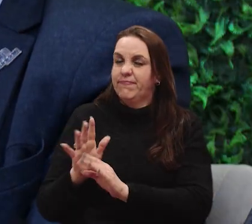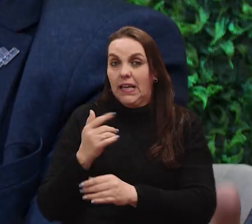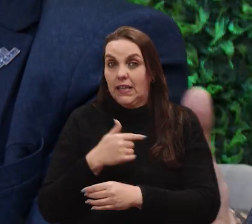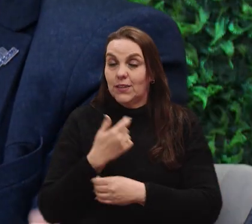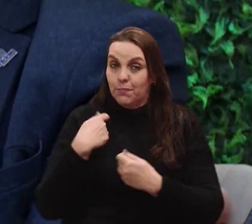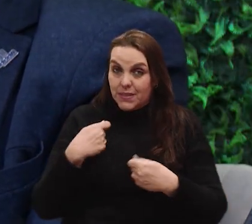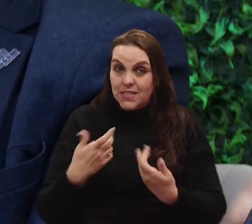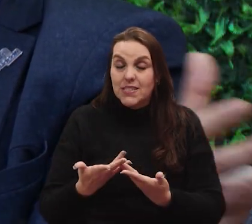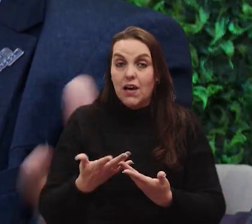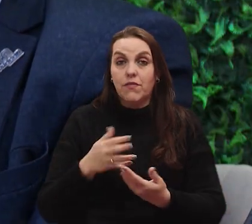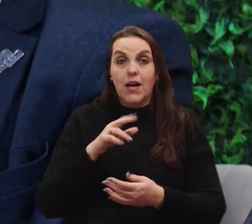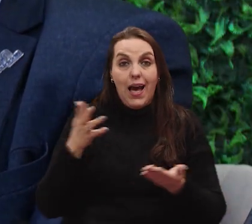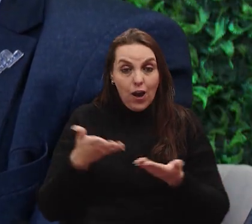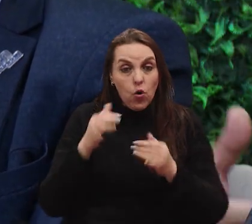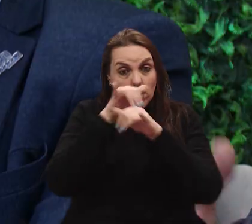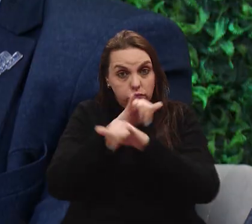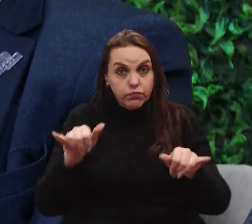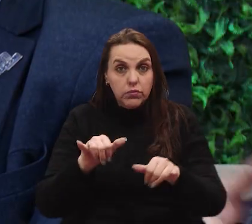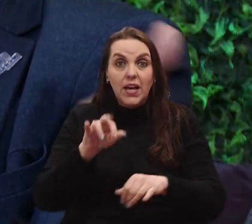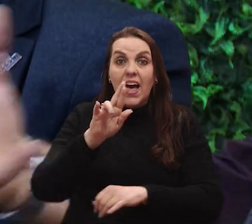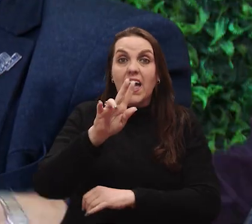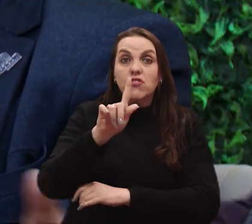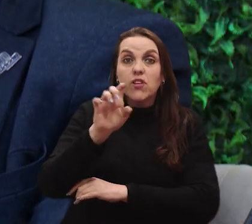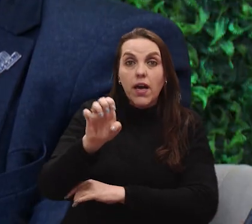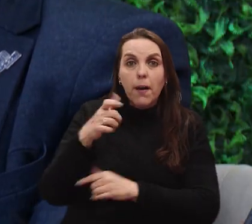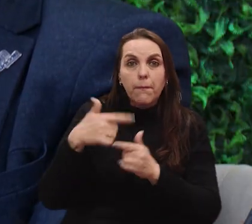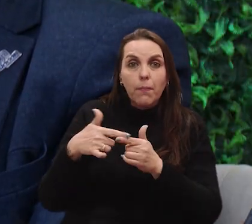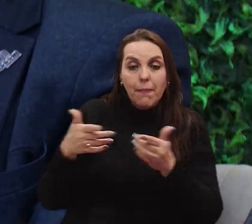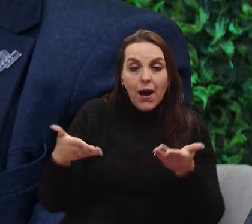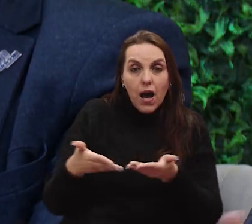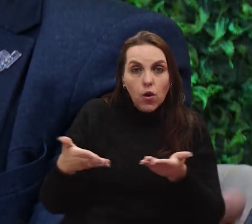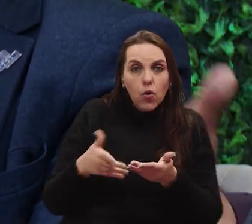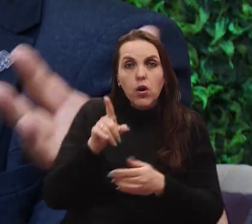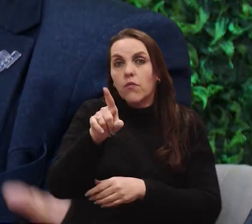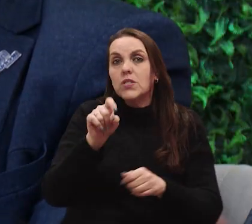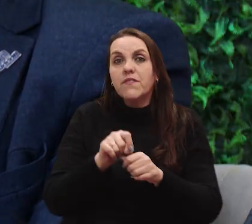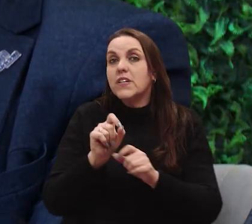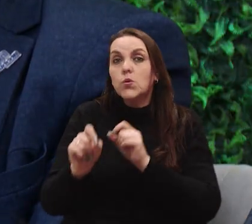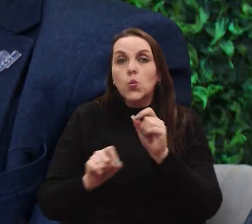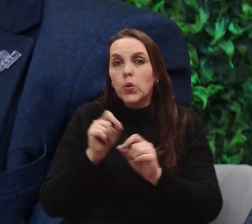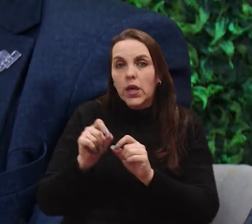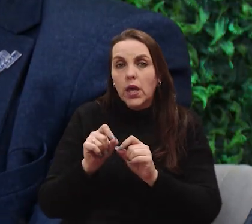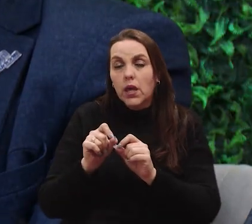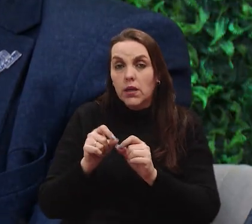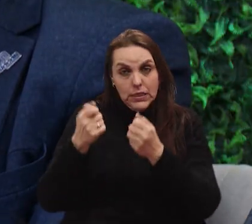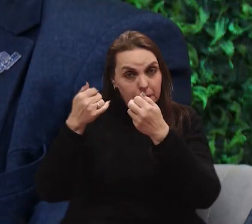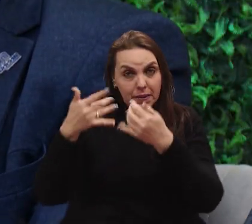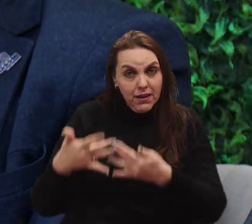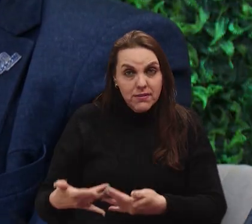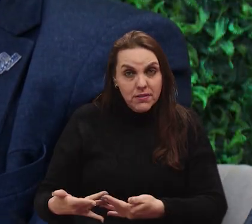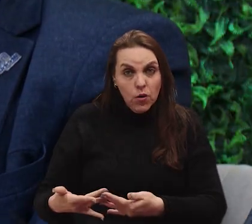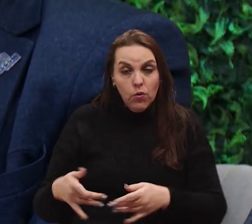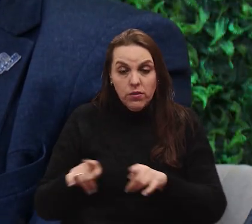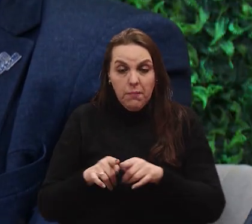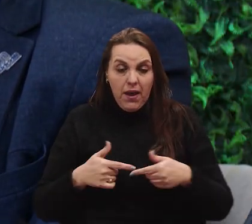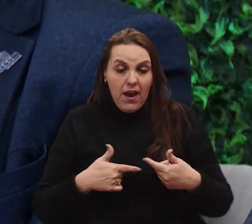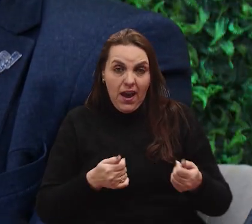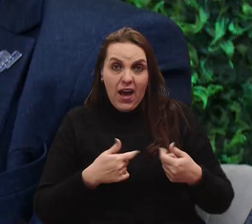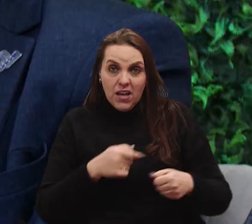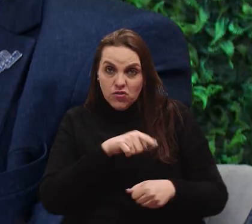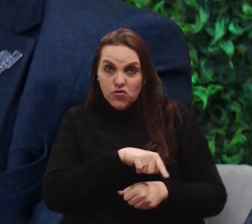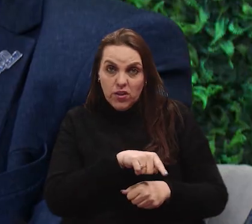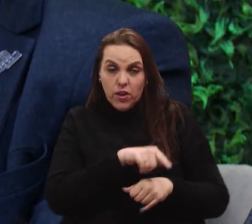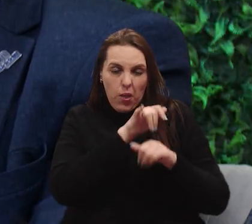pouco, olha, a RGE está passando por esse problema, o que você faz, tal. Então, eles usar os meios de comunicação, na mesmo valor que eles gastam